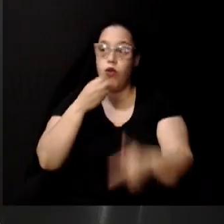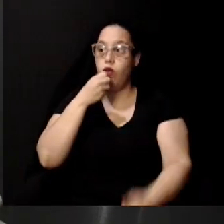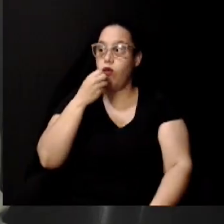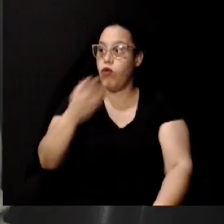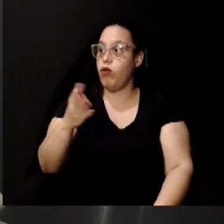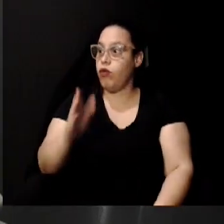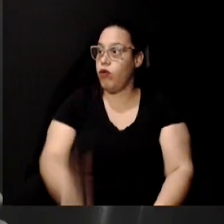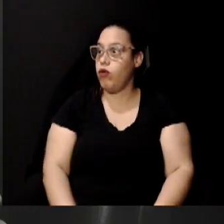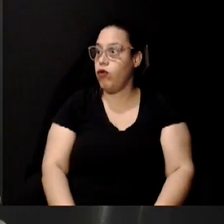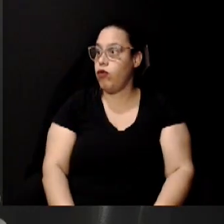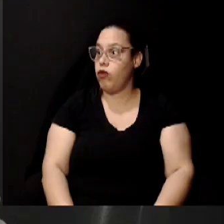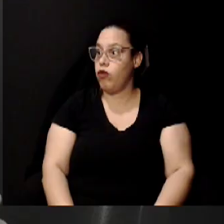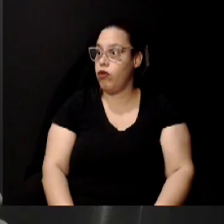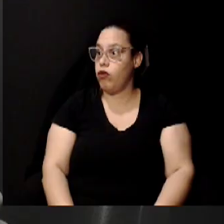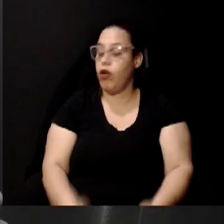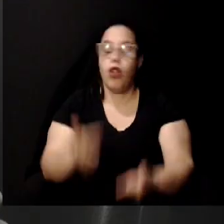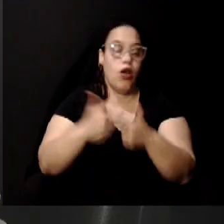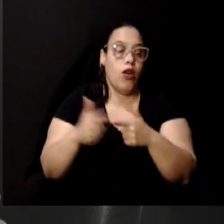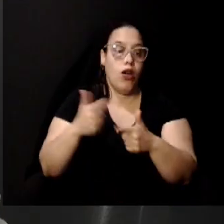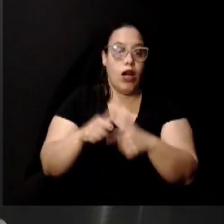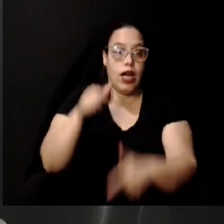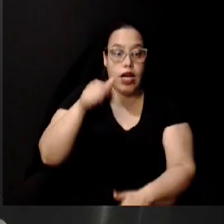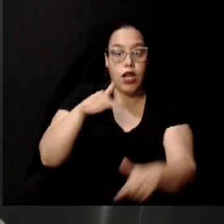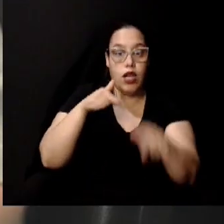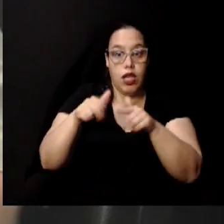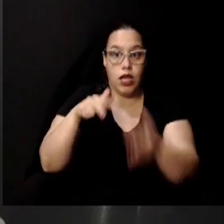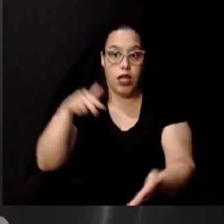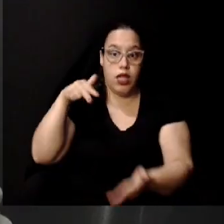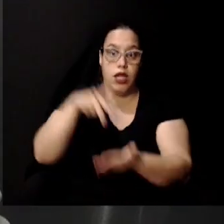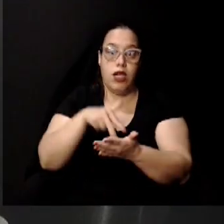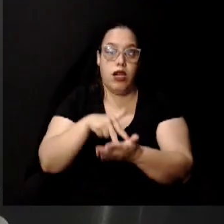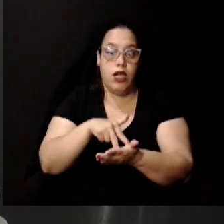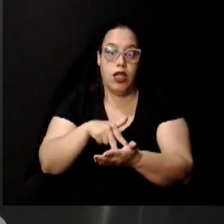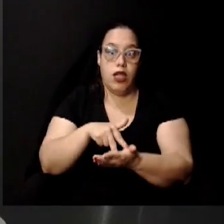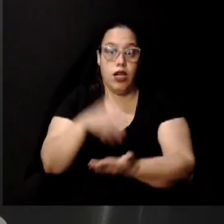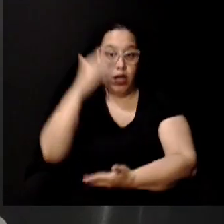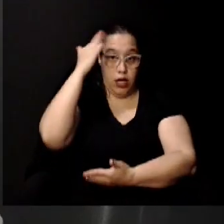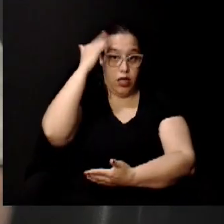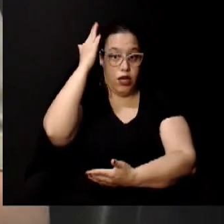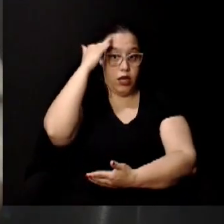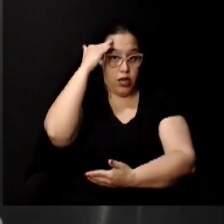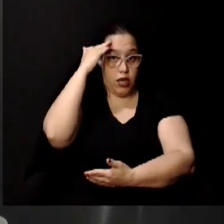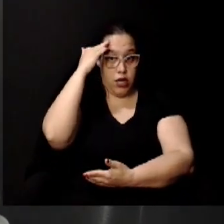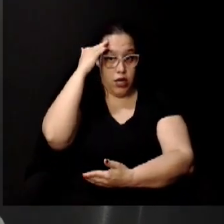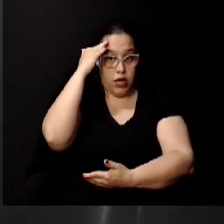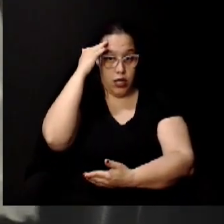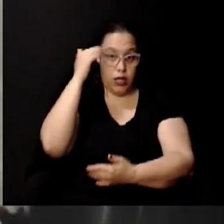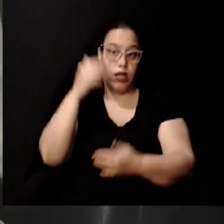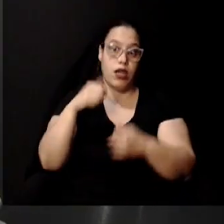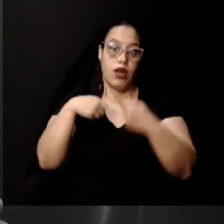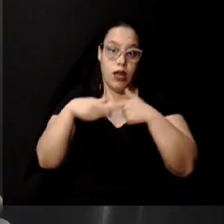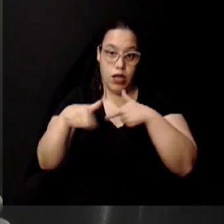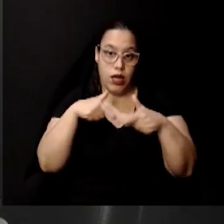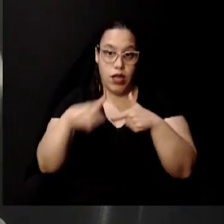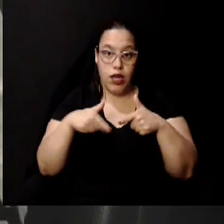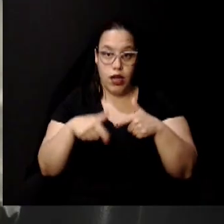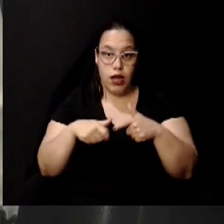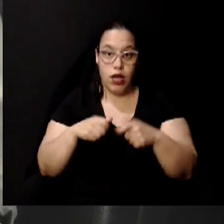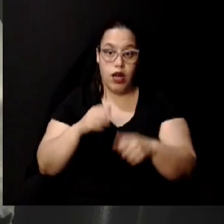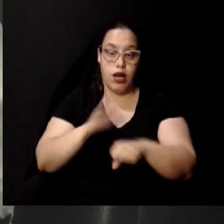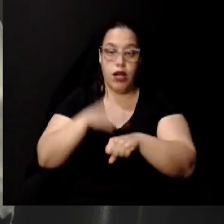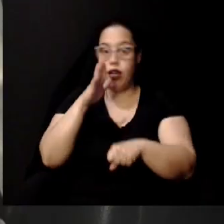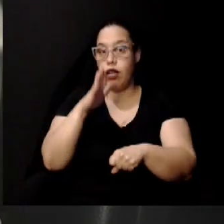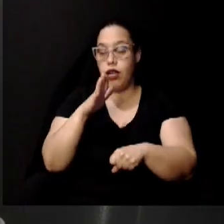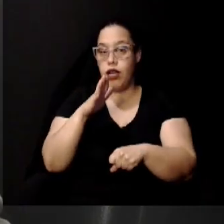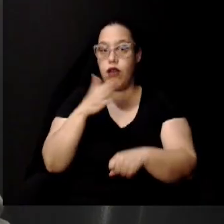não é o problema daquela trabalhadora que está ali, sabe? Porque eu acho que ela merece estar trabalhando, ela merece ganhar mais, ela merece ter melhores condições